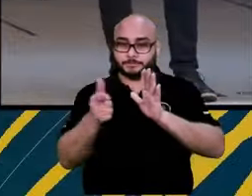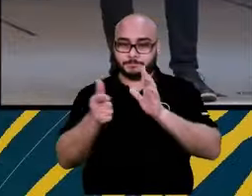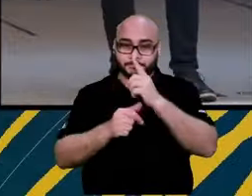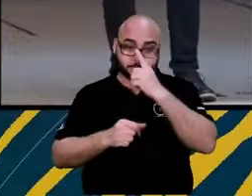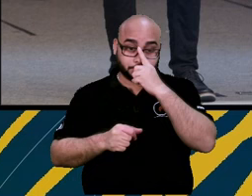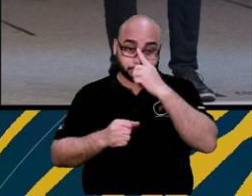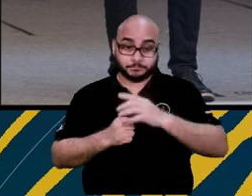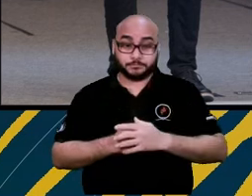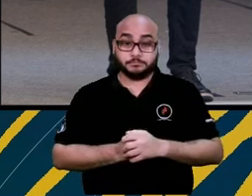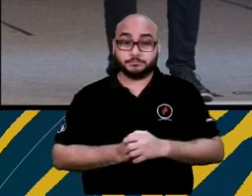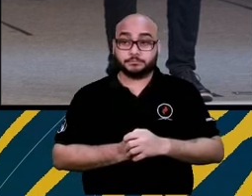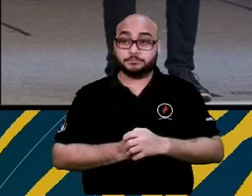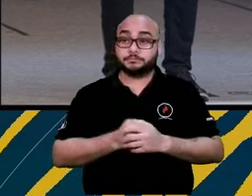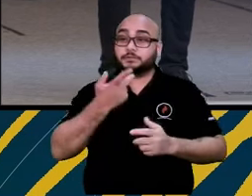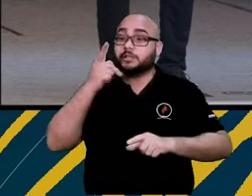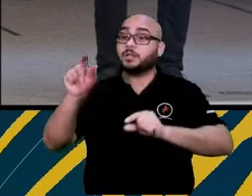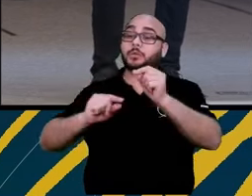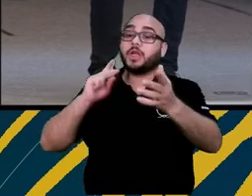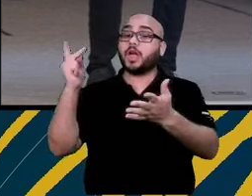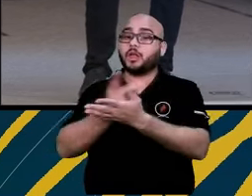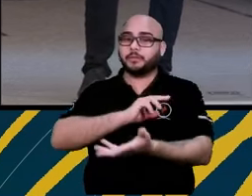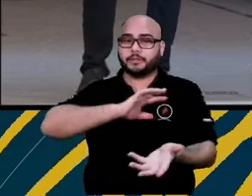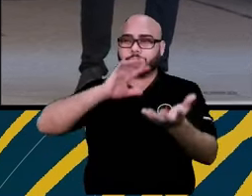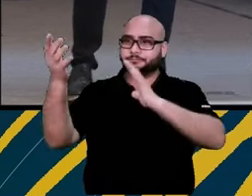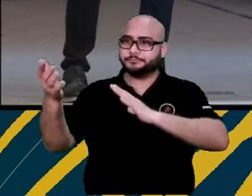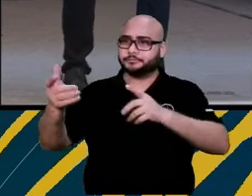E sucedeu que, entrando o rei na casa do Senhor,